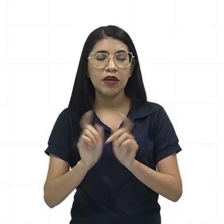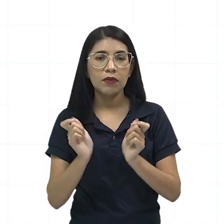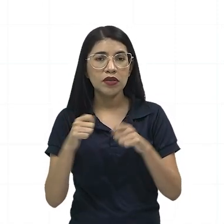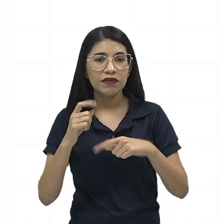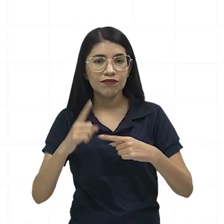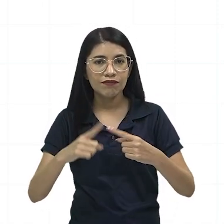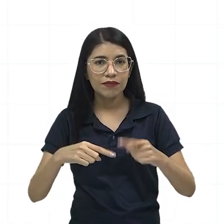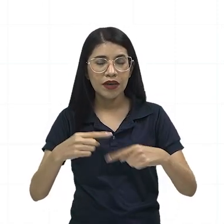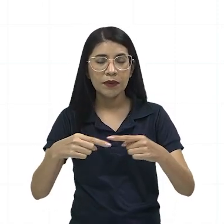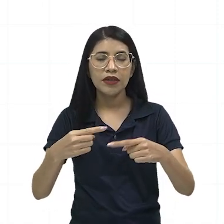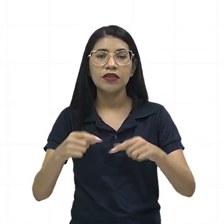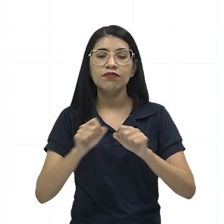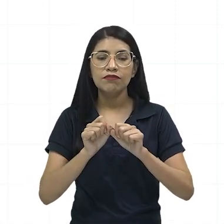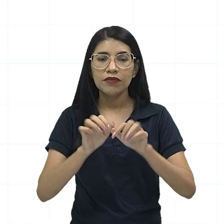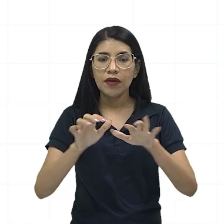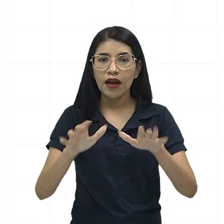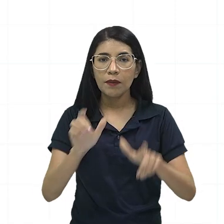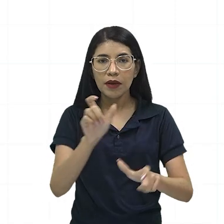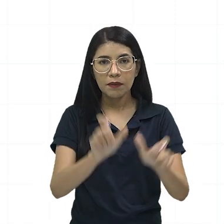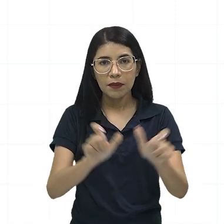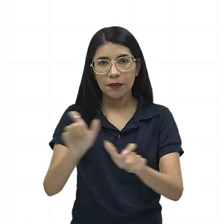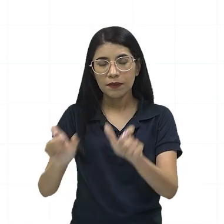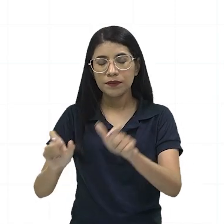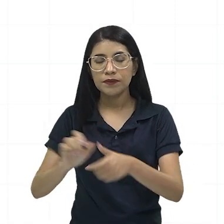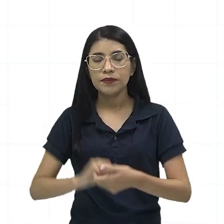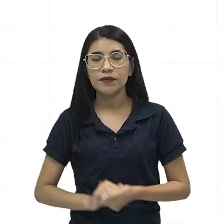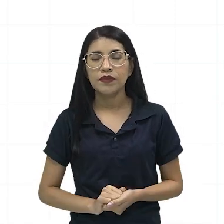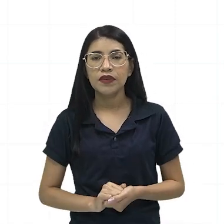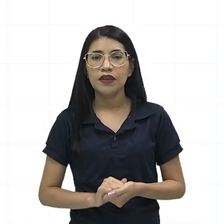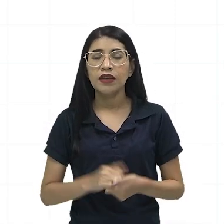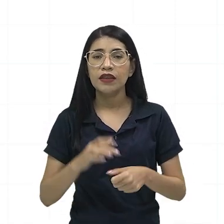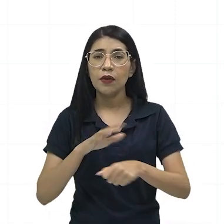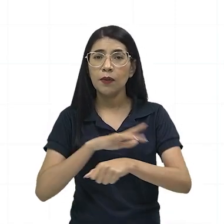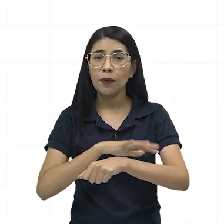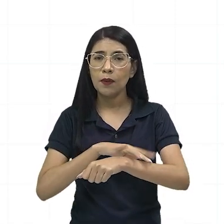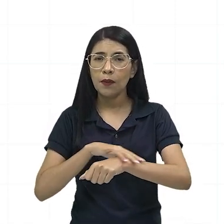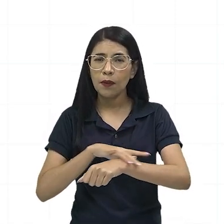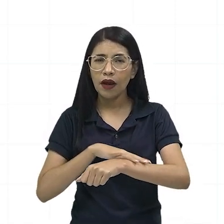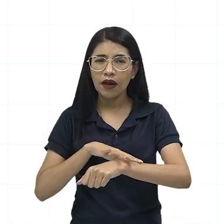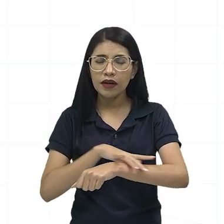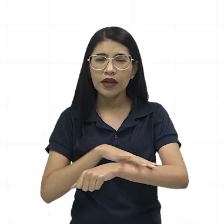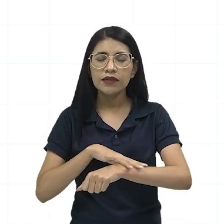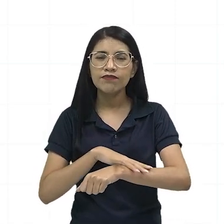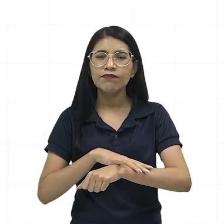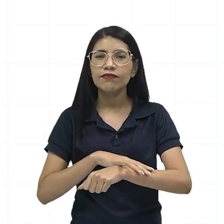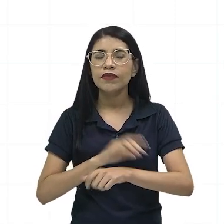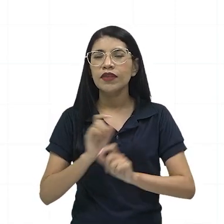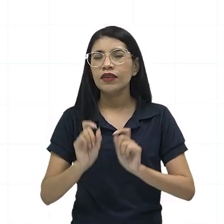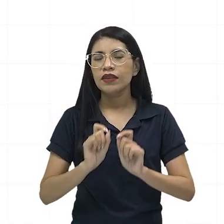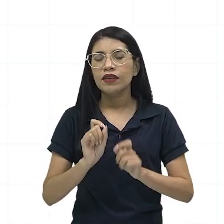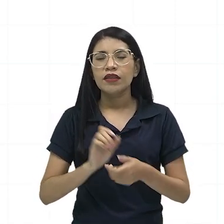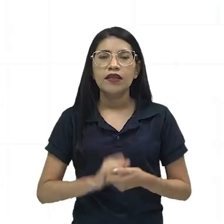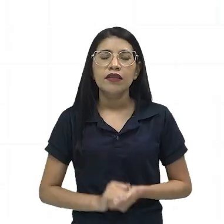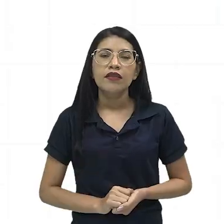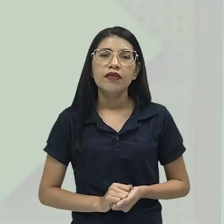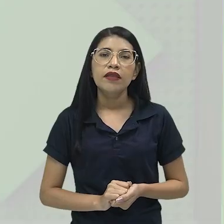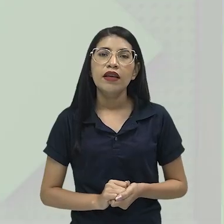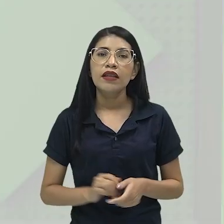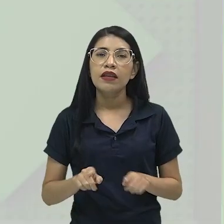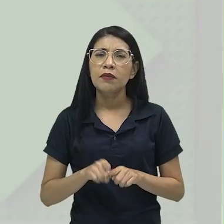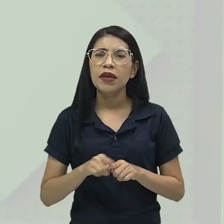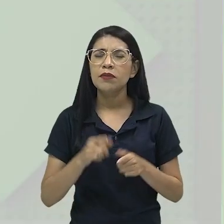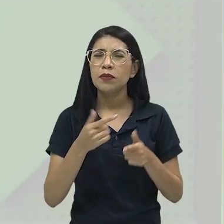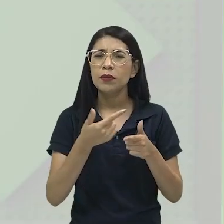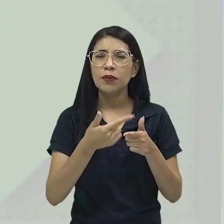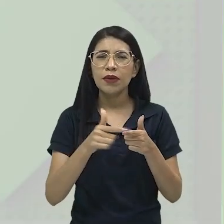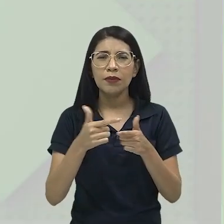para outros indivíduos, né? Então, a hanseníase, ela é uma doença que, além de todo o problema